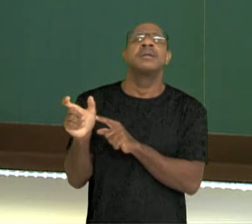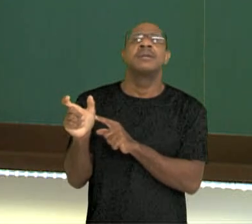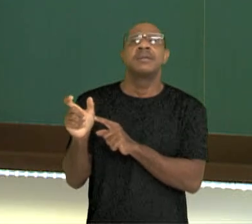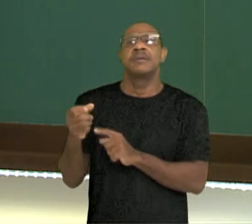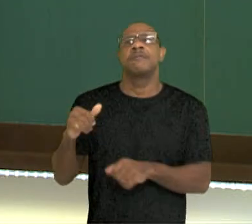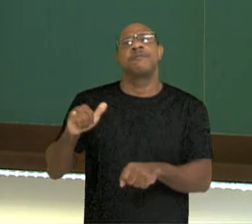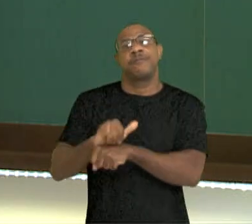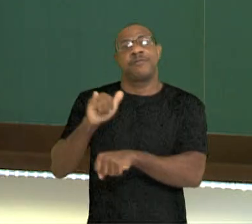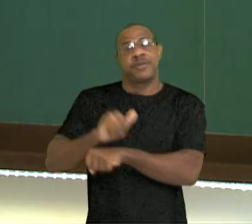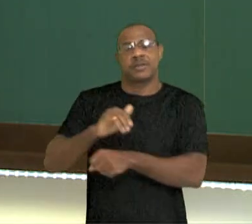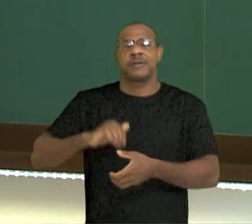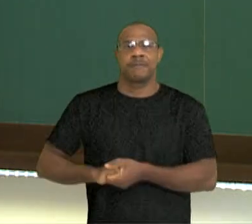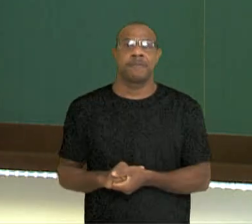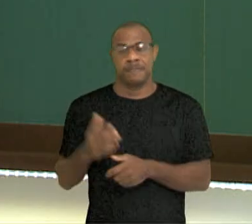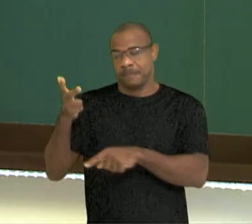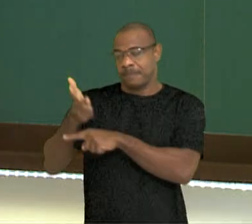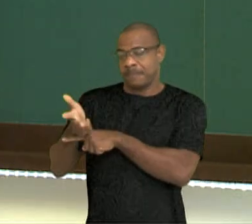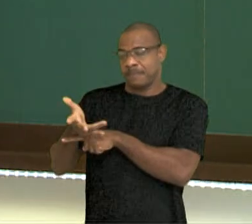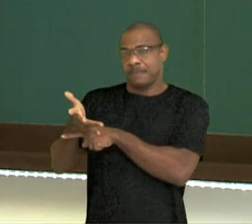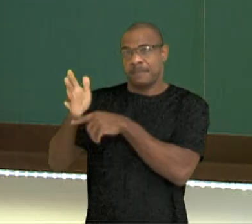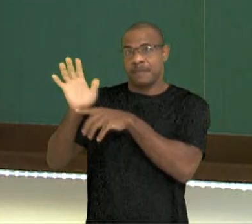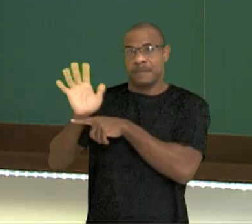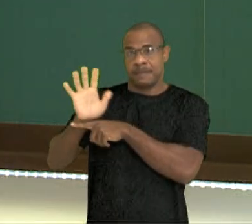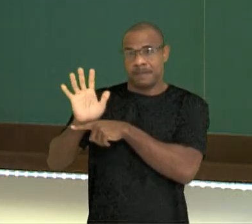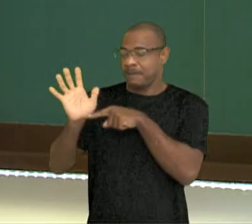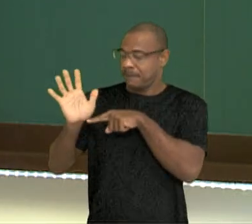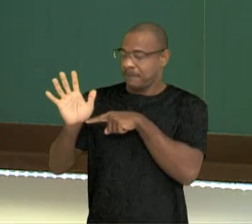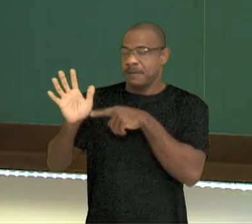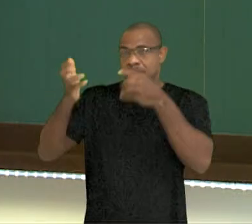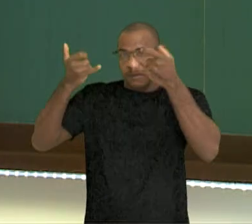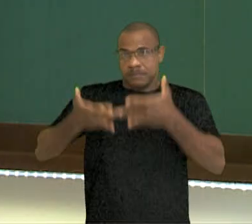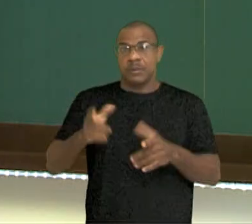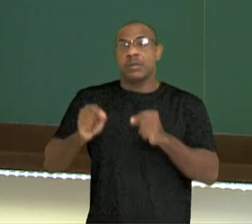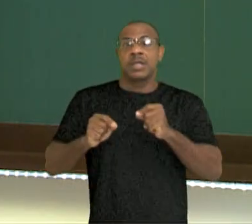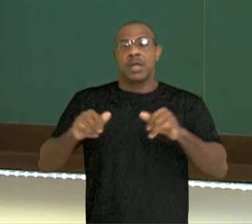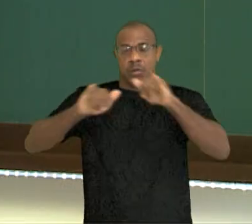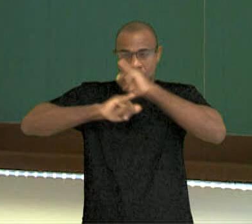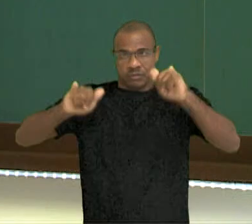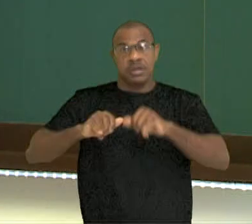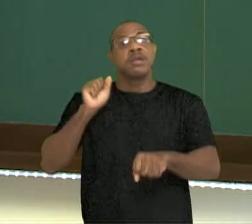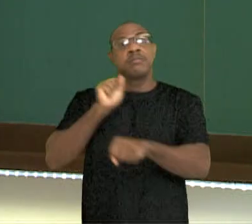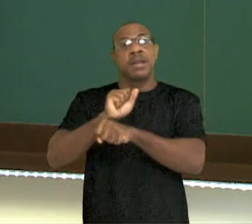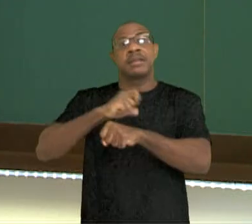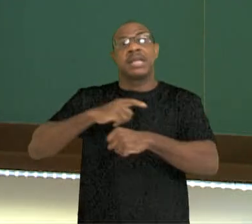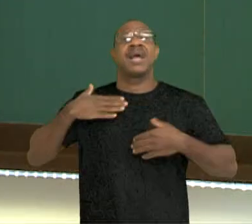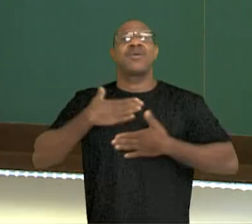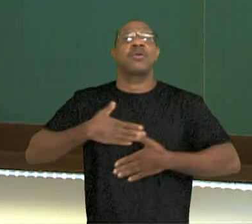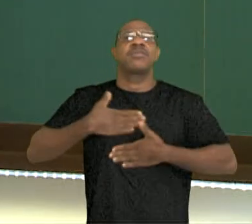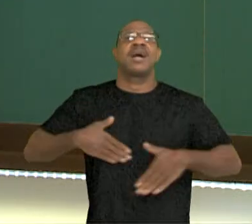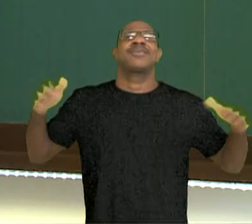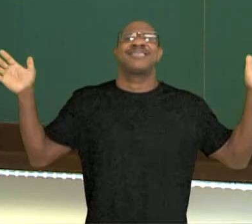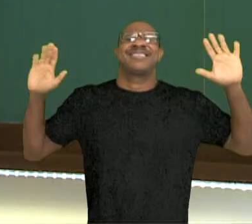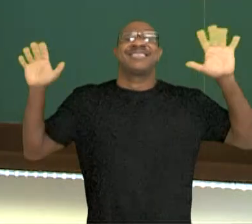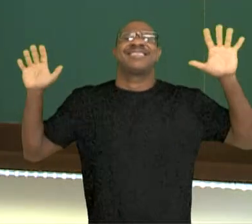Nesse vídeo falamos sobre notícia. Espero que vocês tenham gostado e até breve!